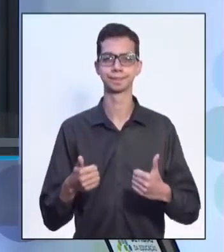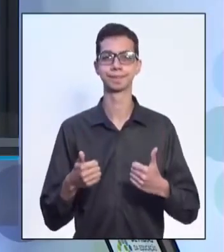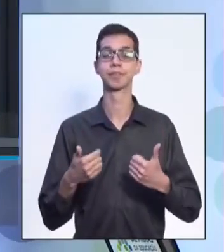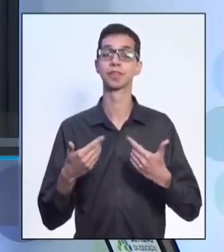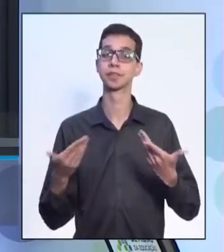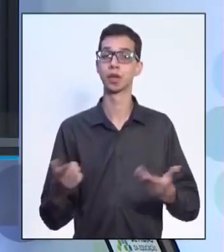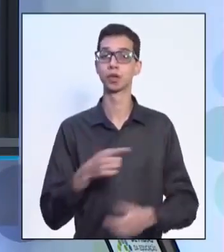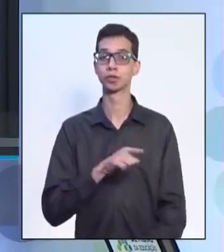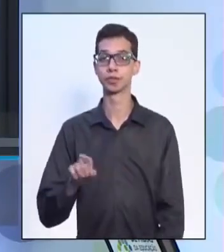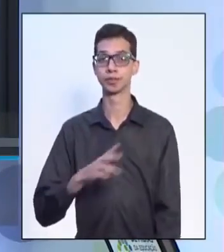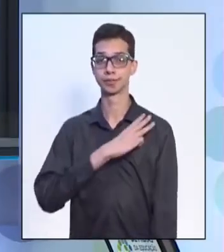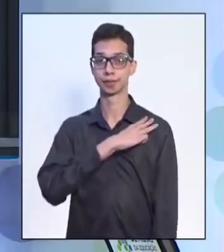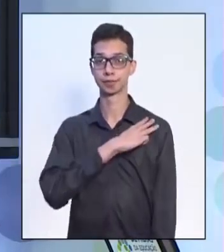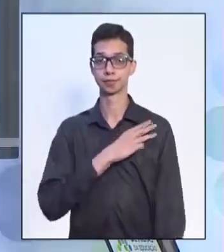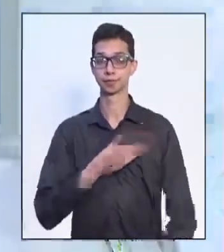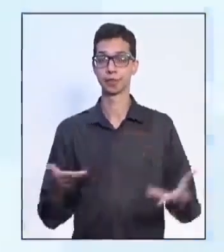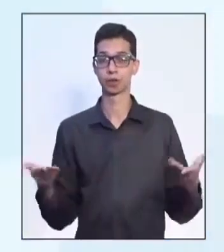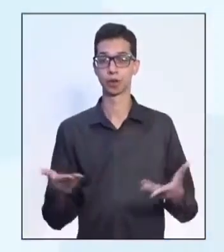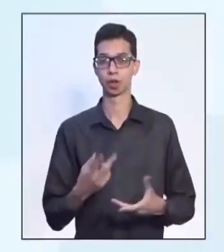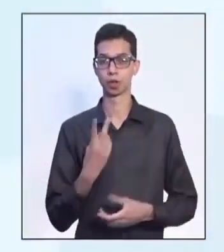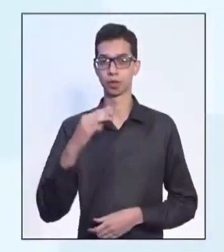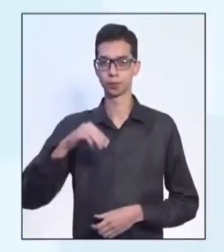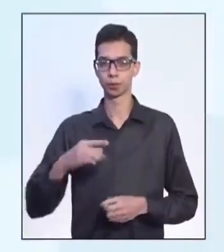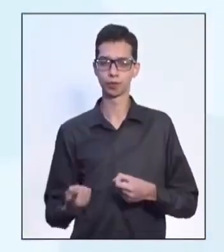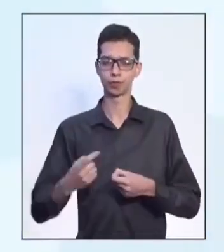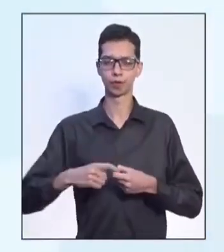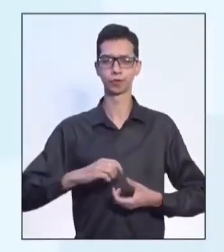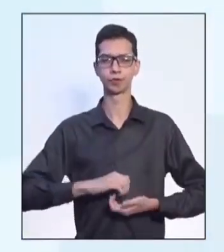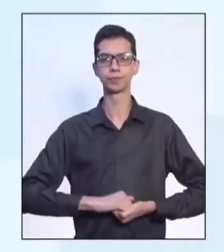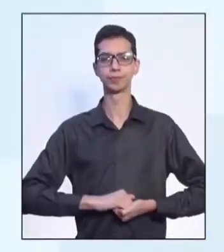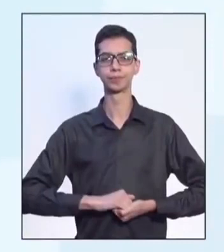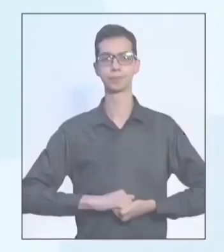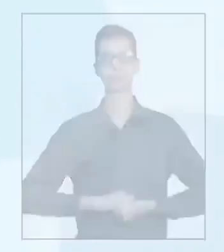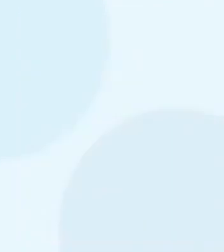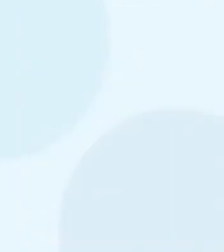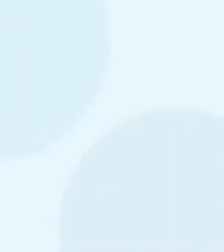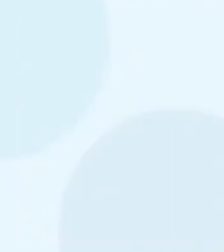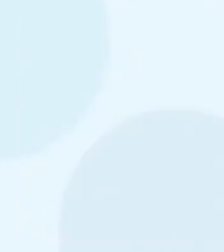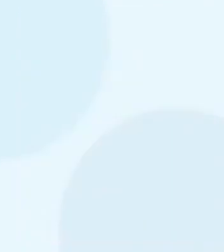terceira série do ensino médio, daqui 2 minutos nós voltamos.